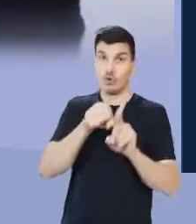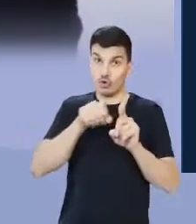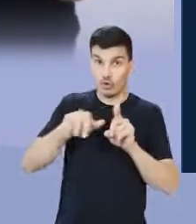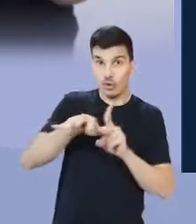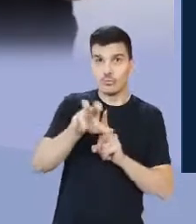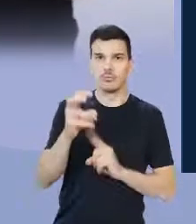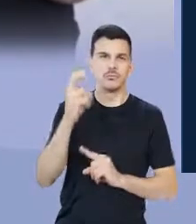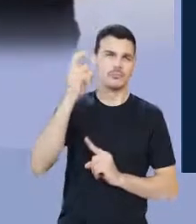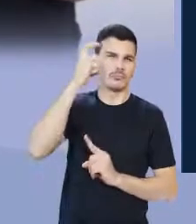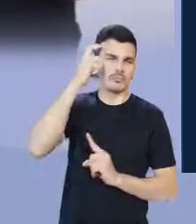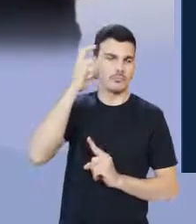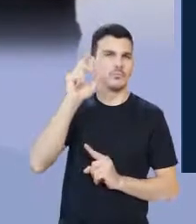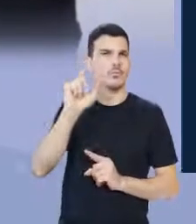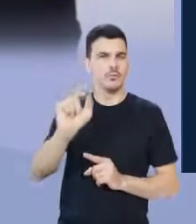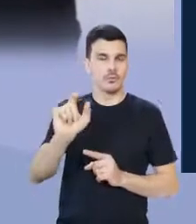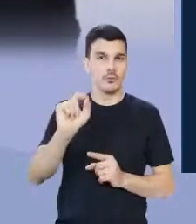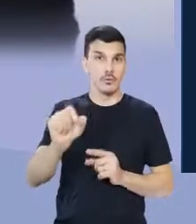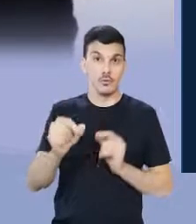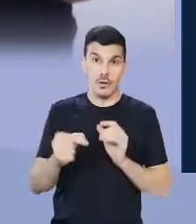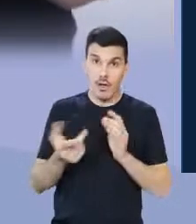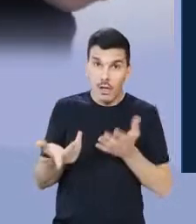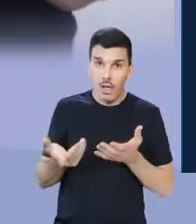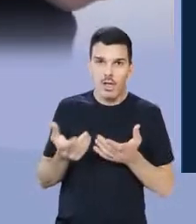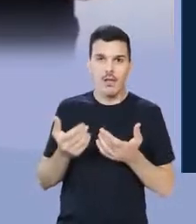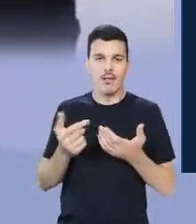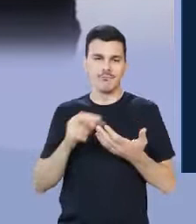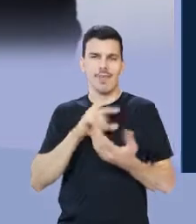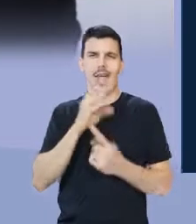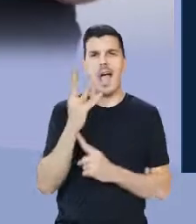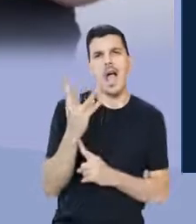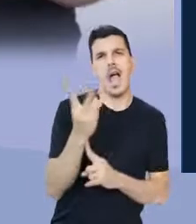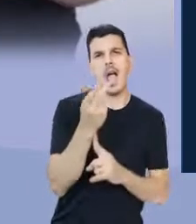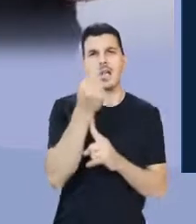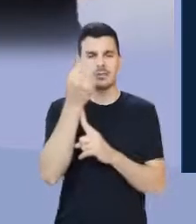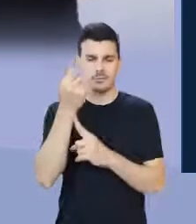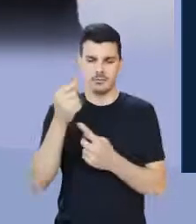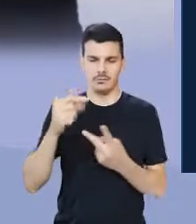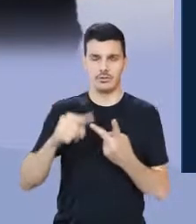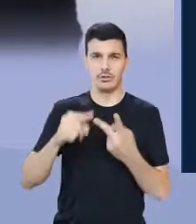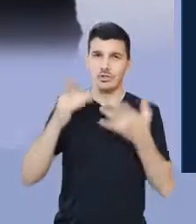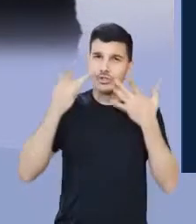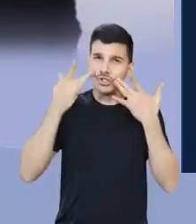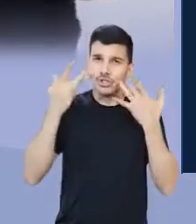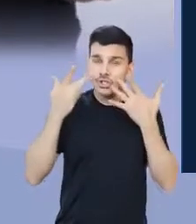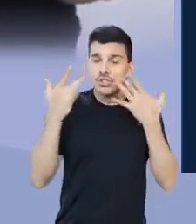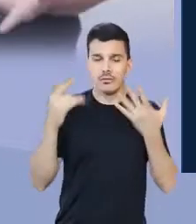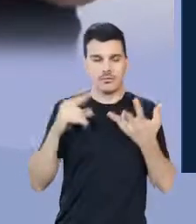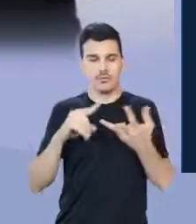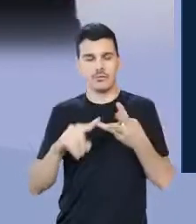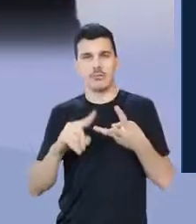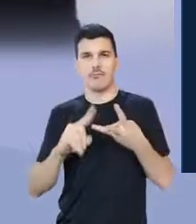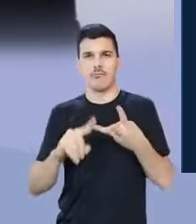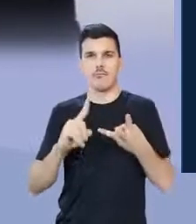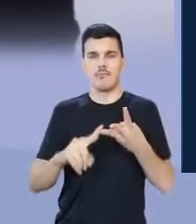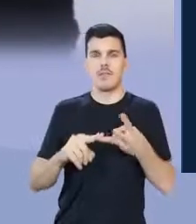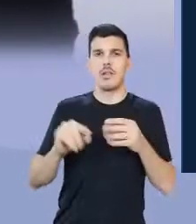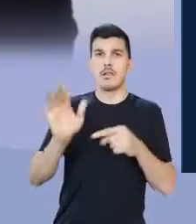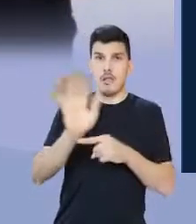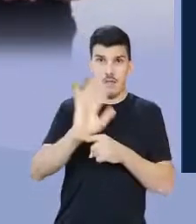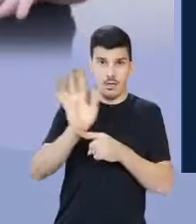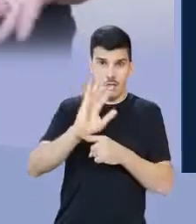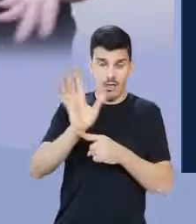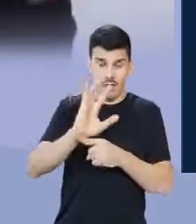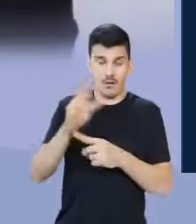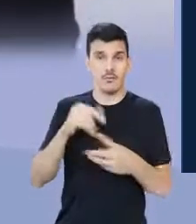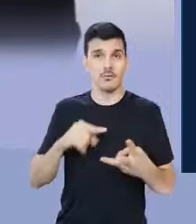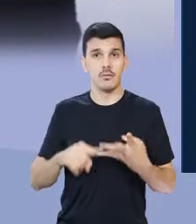movimento sociocultural que atingiu artes plásticas, teatro, atingiu